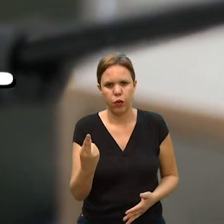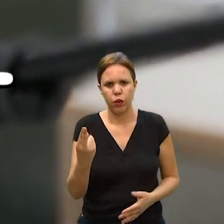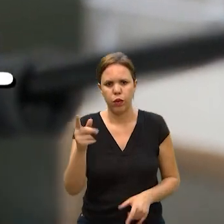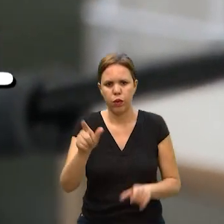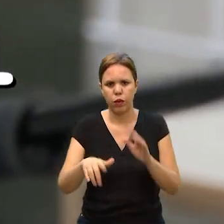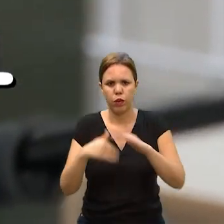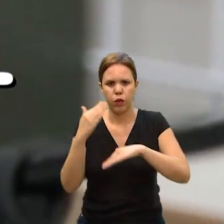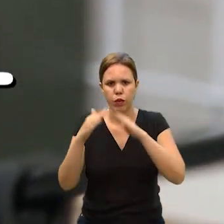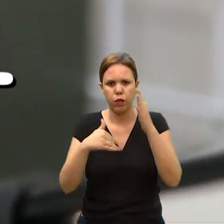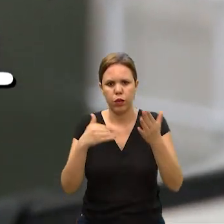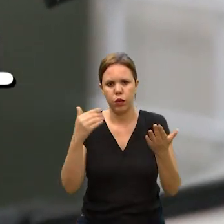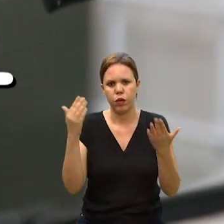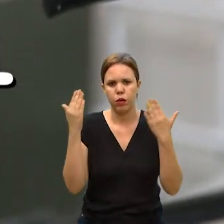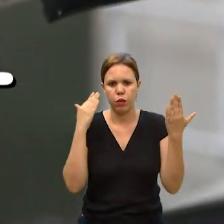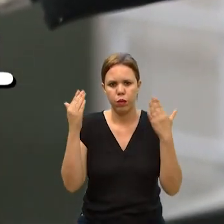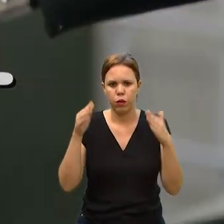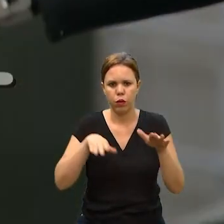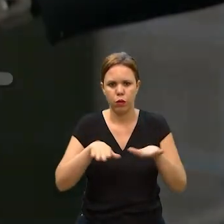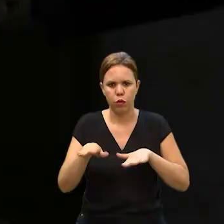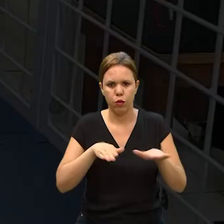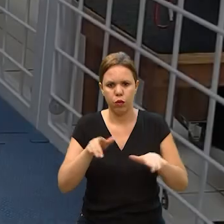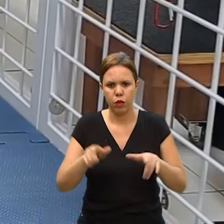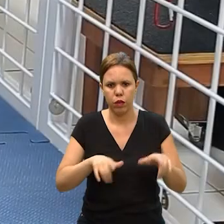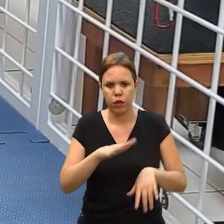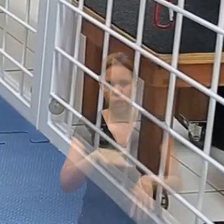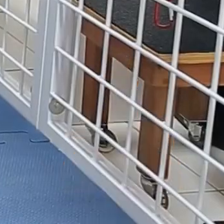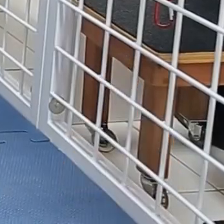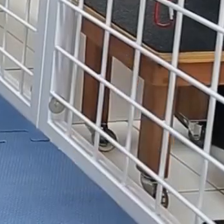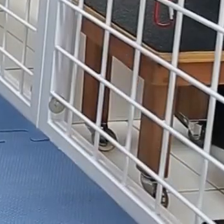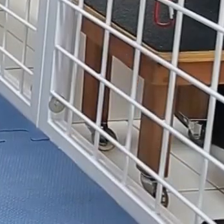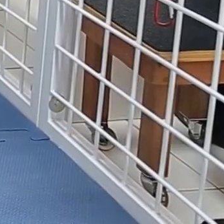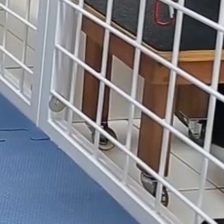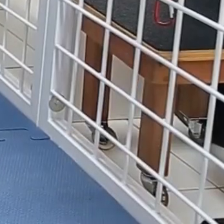e desenvolvimento psicomotor das crianças.